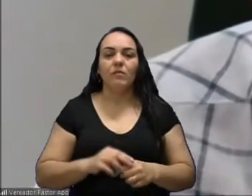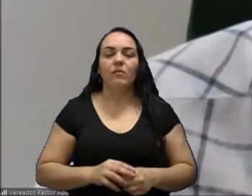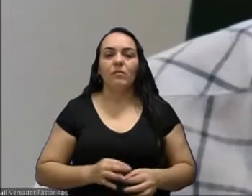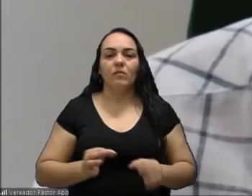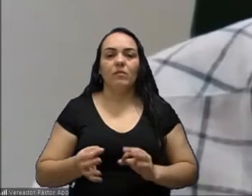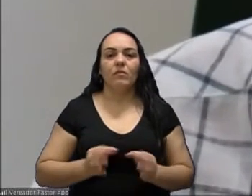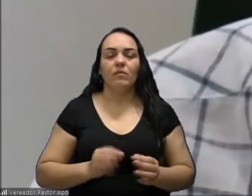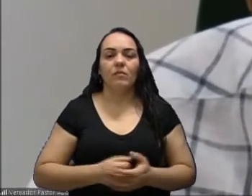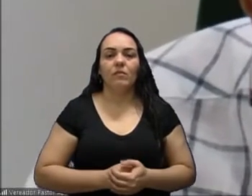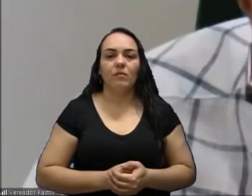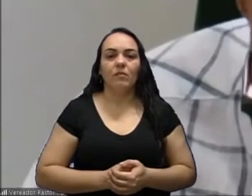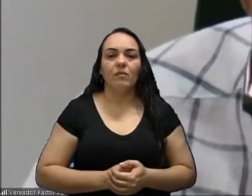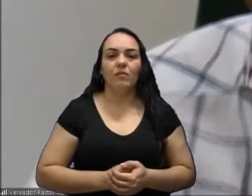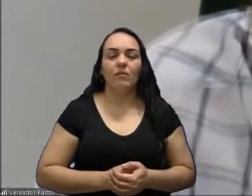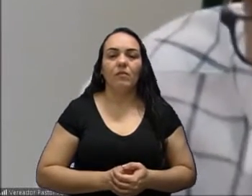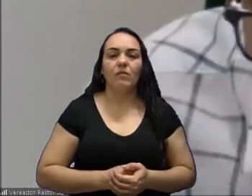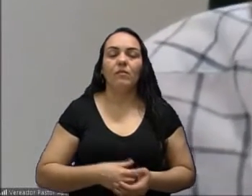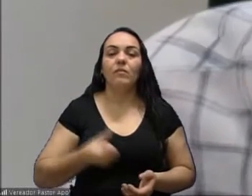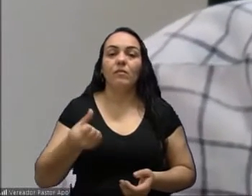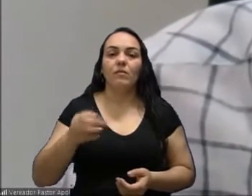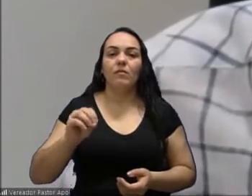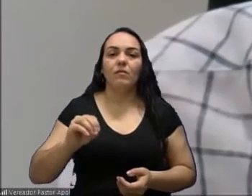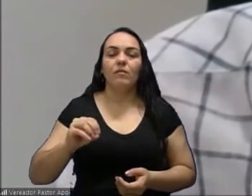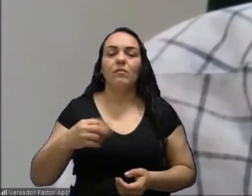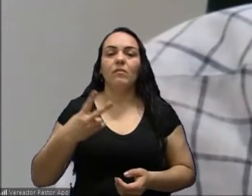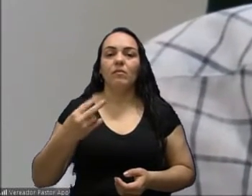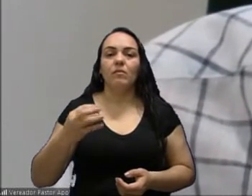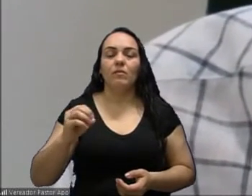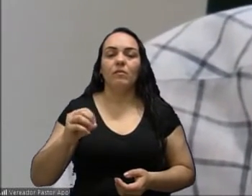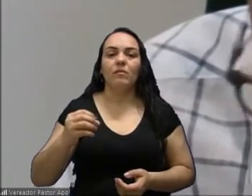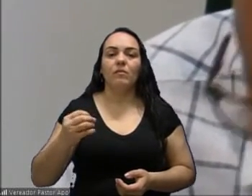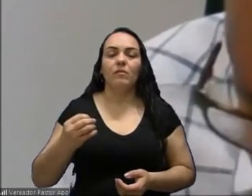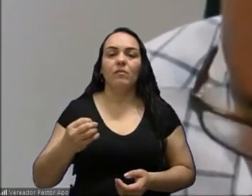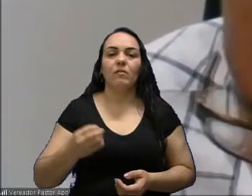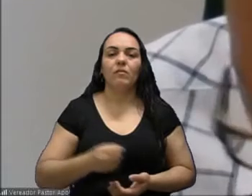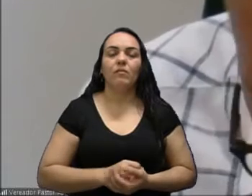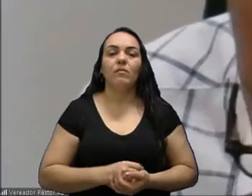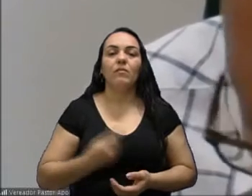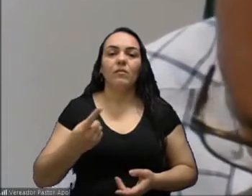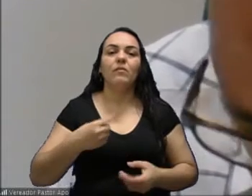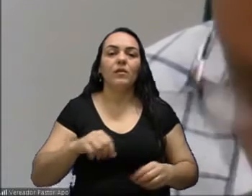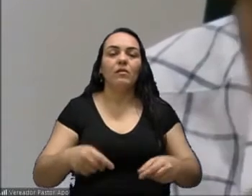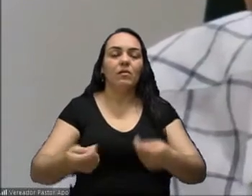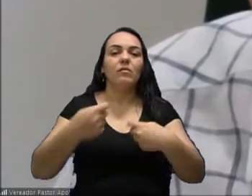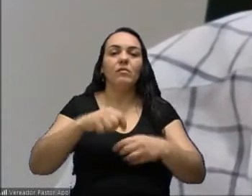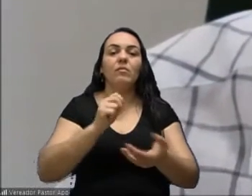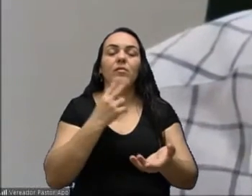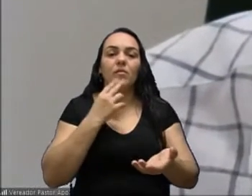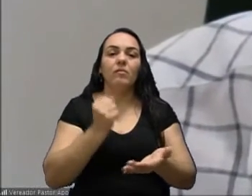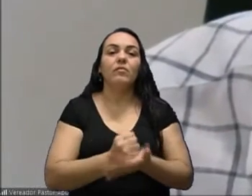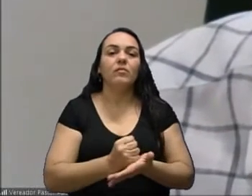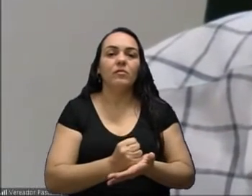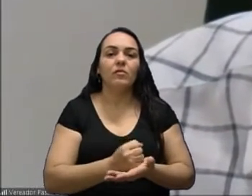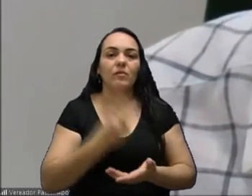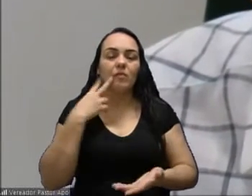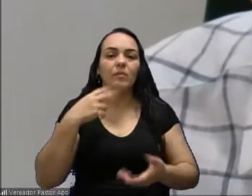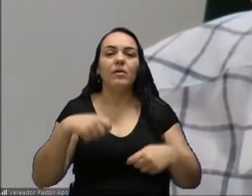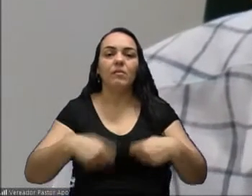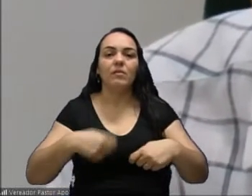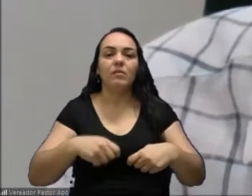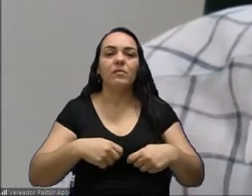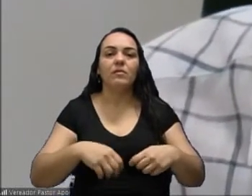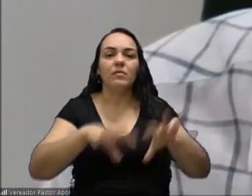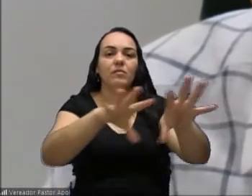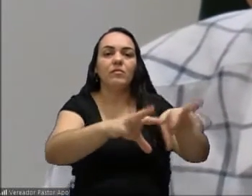discussão do 60 de 2020 estou recebendo uma outra documentação aqui e eu preciso estudar melhor essa documentação estou pedindo a